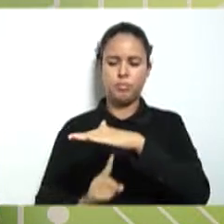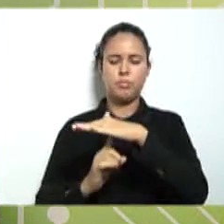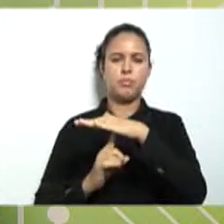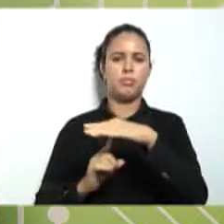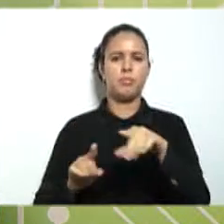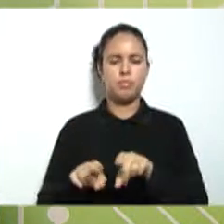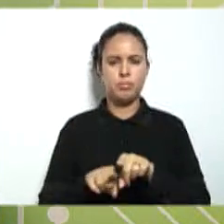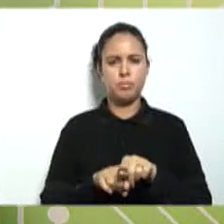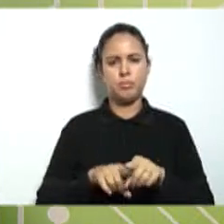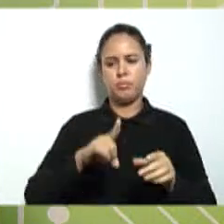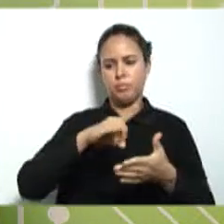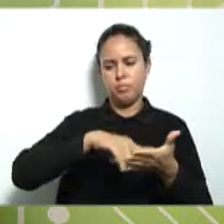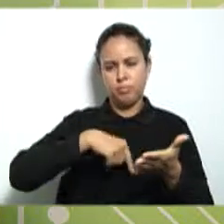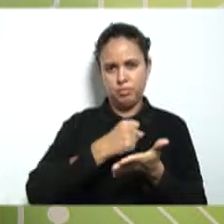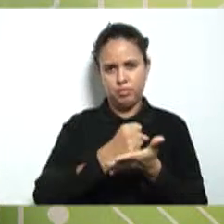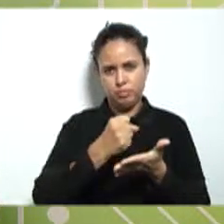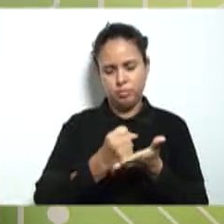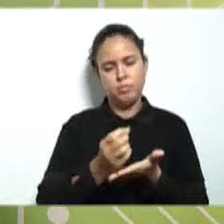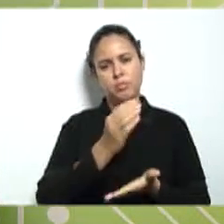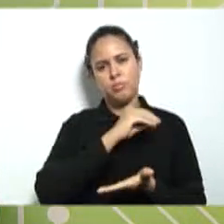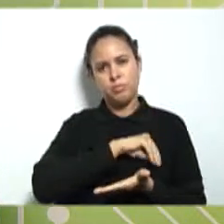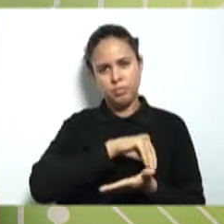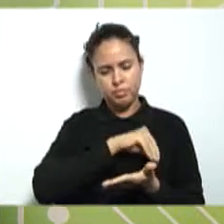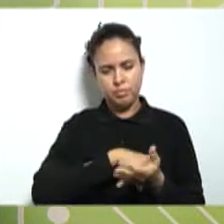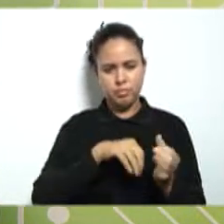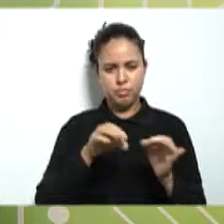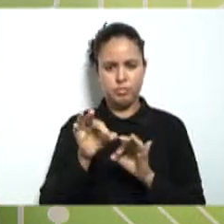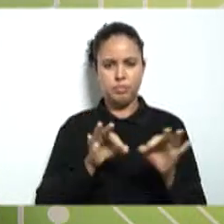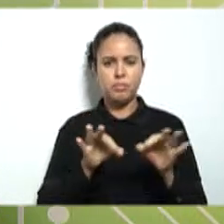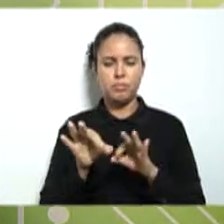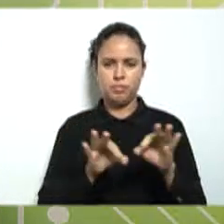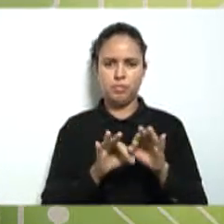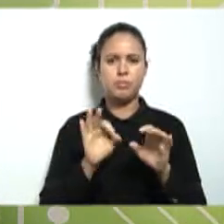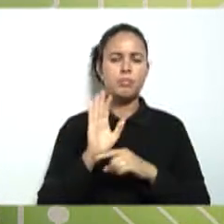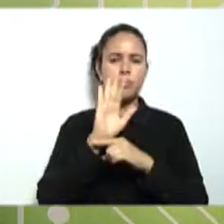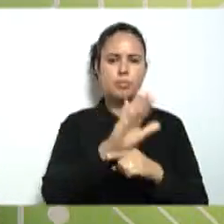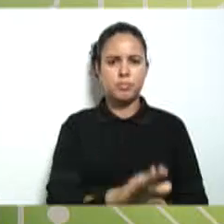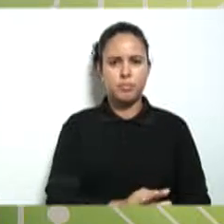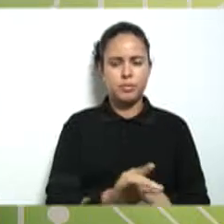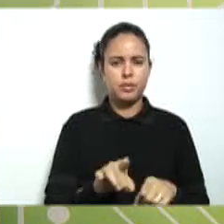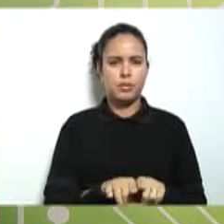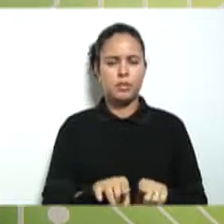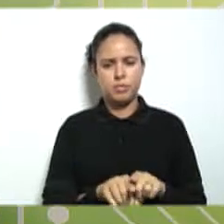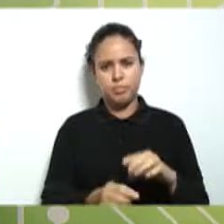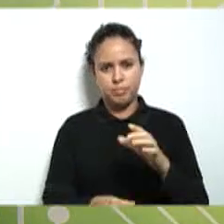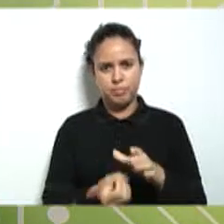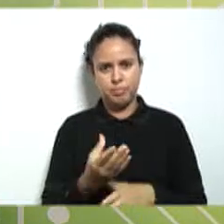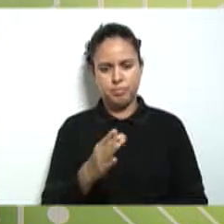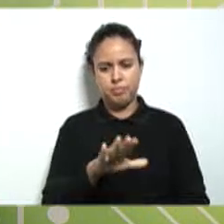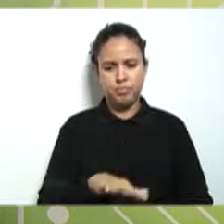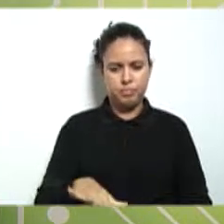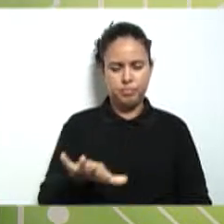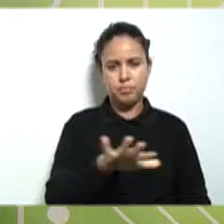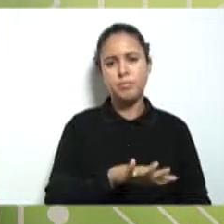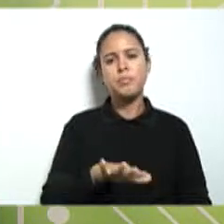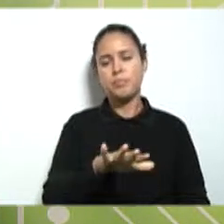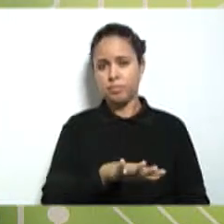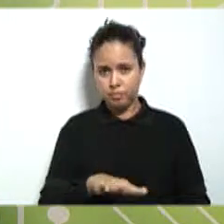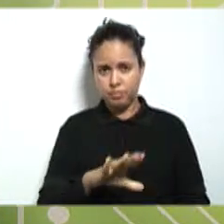melhor contratado, melhor organizado, de uma maneira que seja mais viável, às vezes até criando um novo ramo de exploração